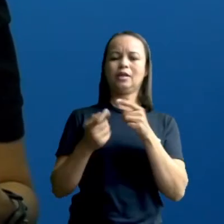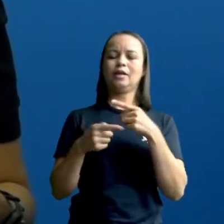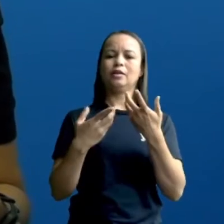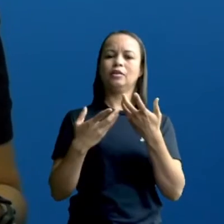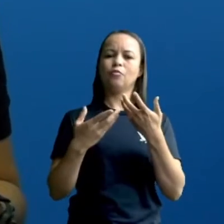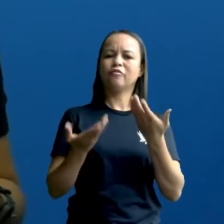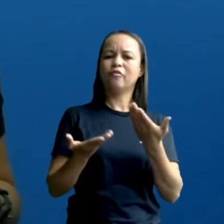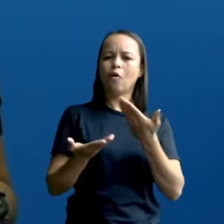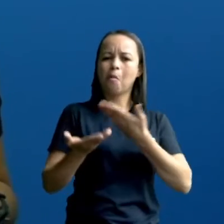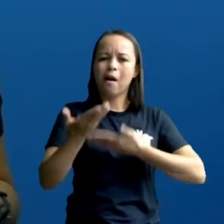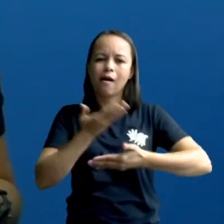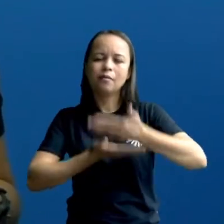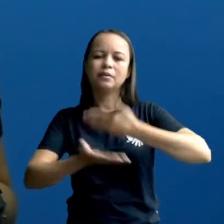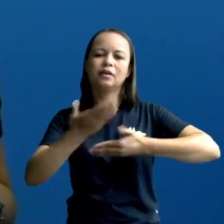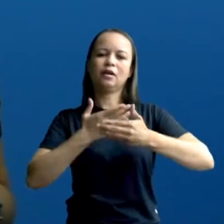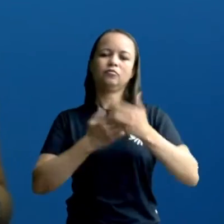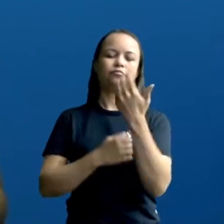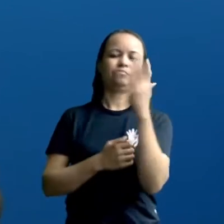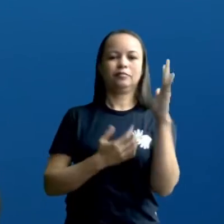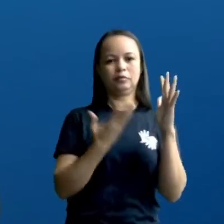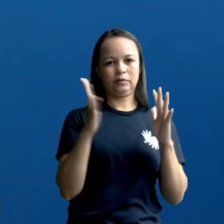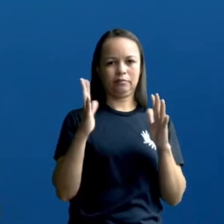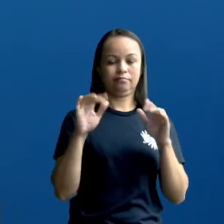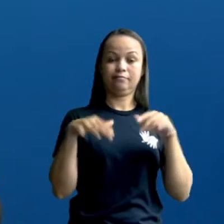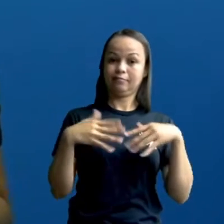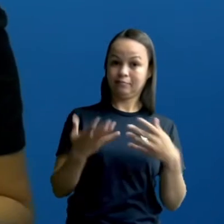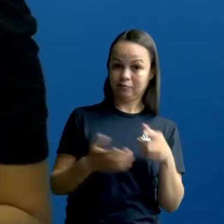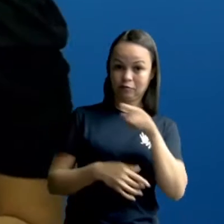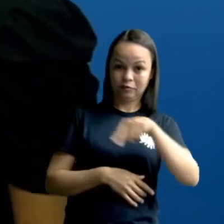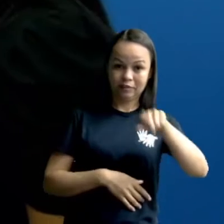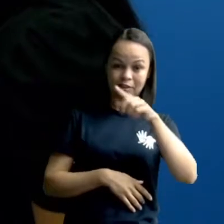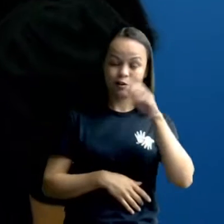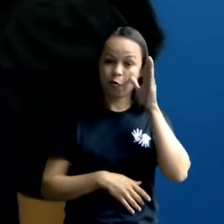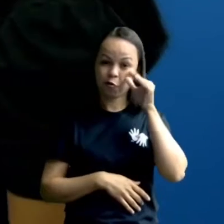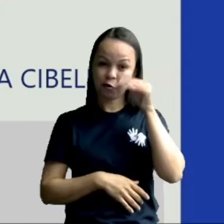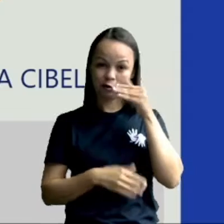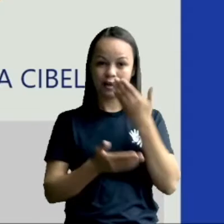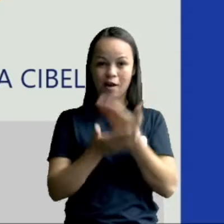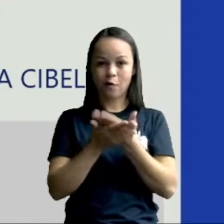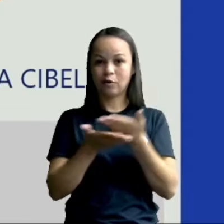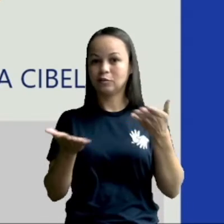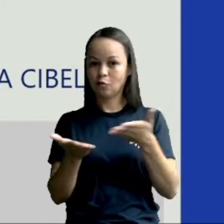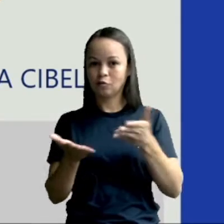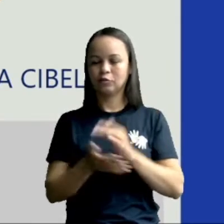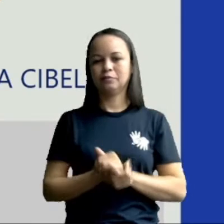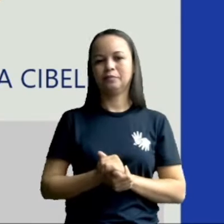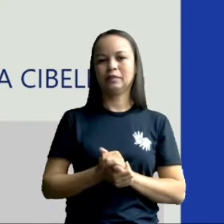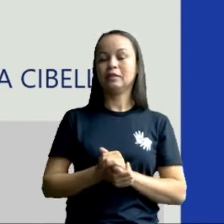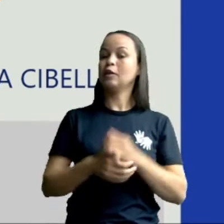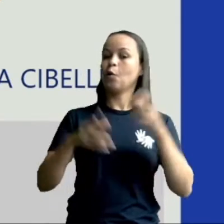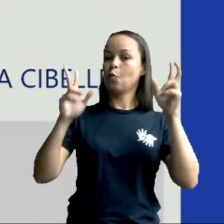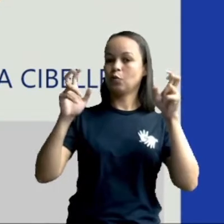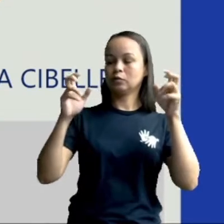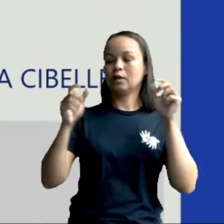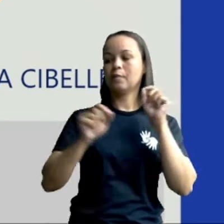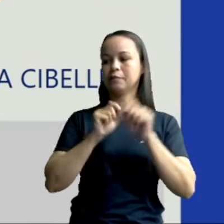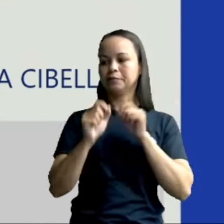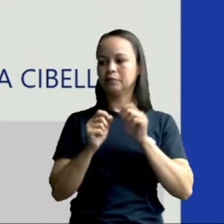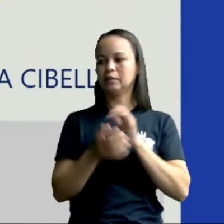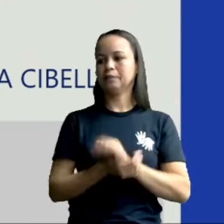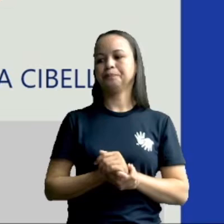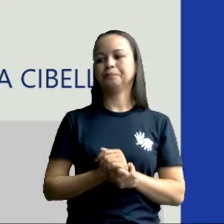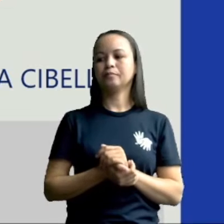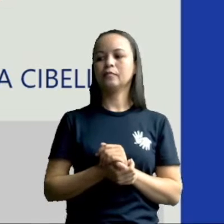a natureza. E aí, estão curiosos para a aula de hoje? O tema da nossa aula é os recursos da natureza e